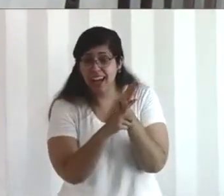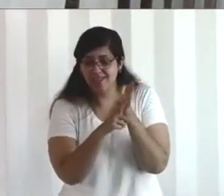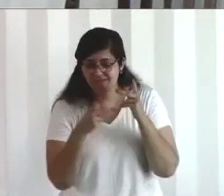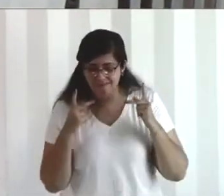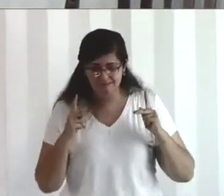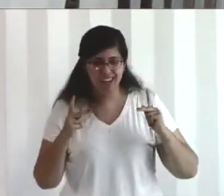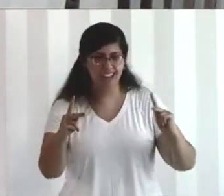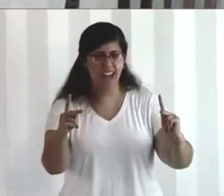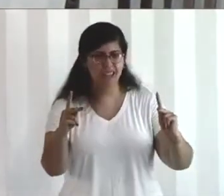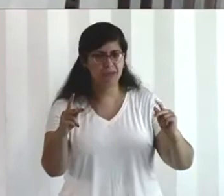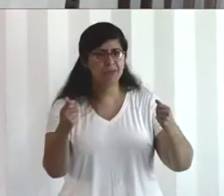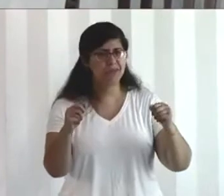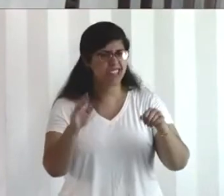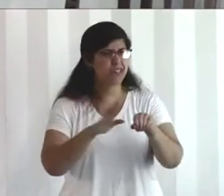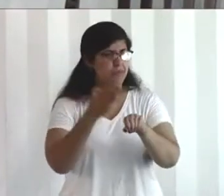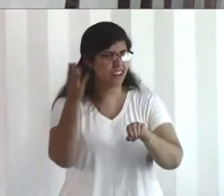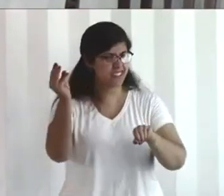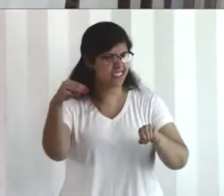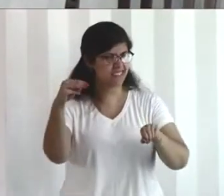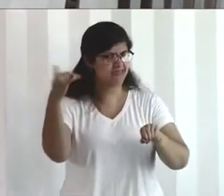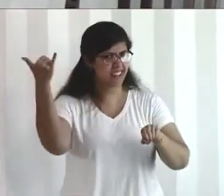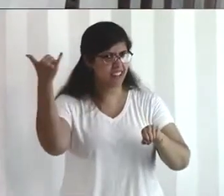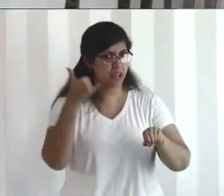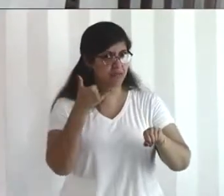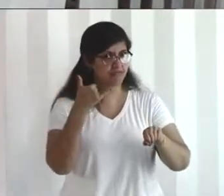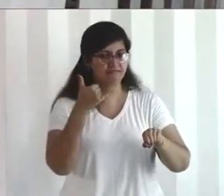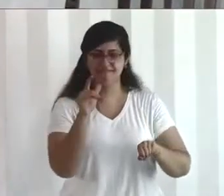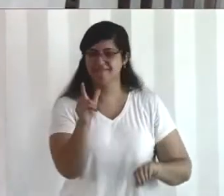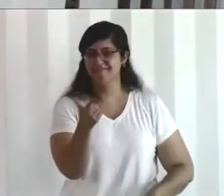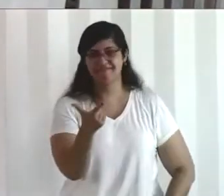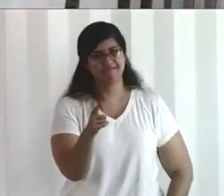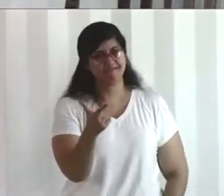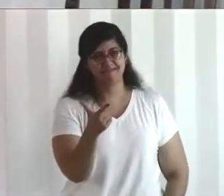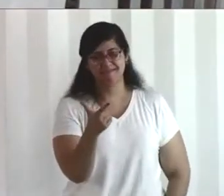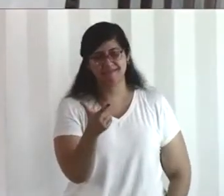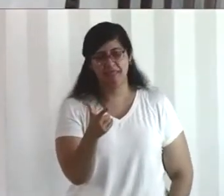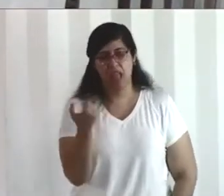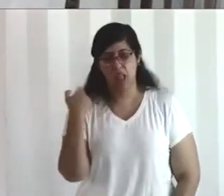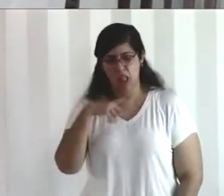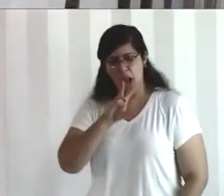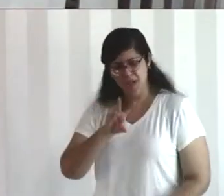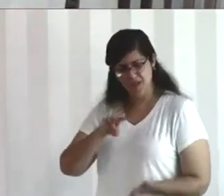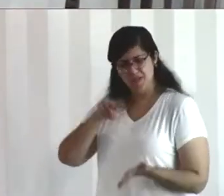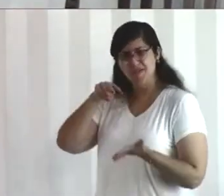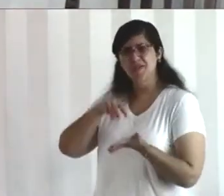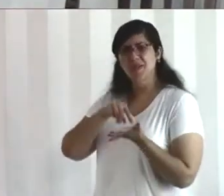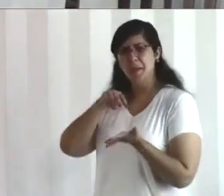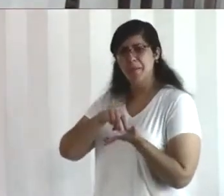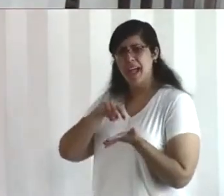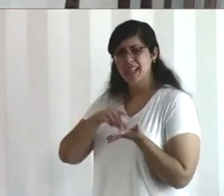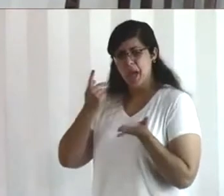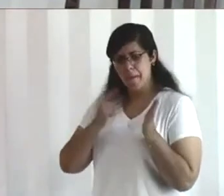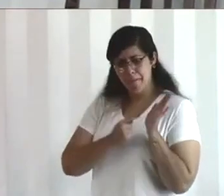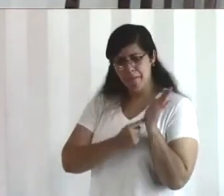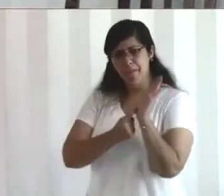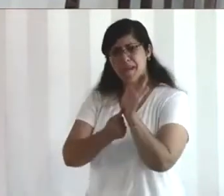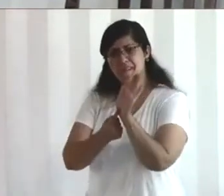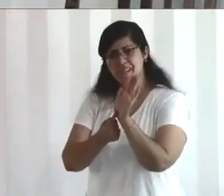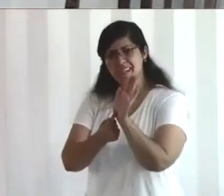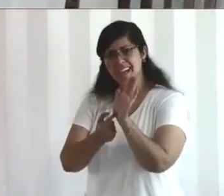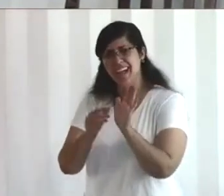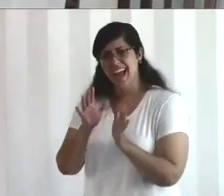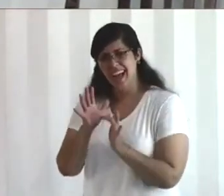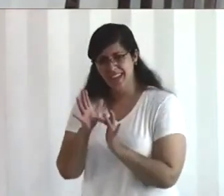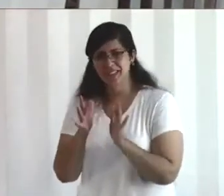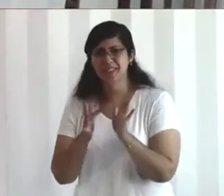mais confirmação? Não precisa não, meus irmãos. Isso é a igreja sustentada, isso é o impacto. Um dia,